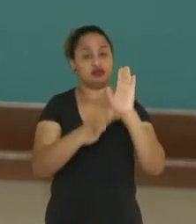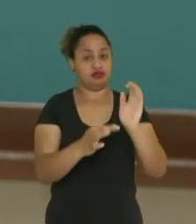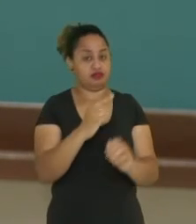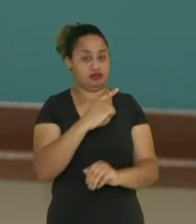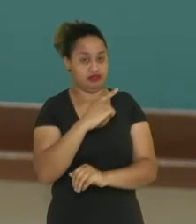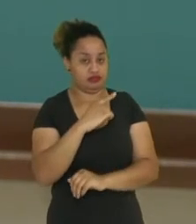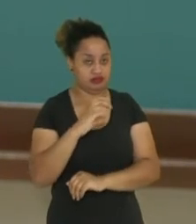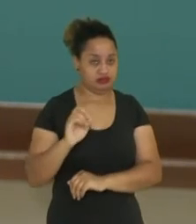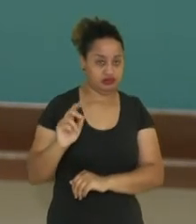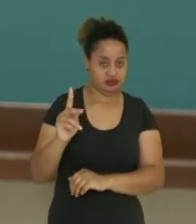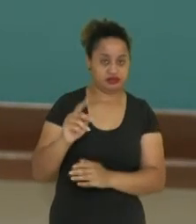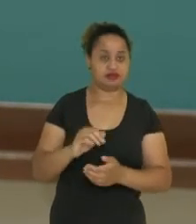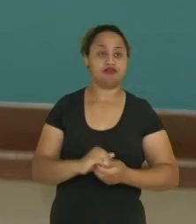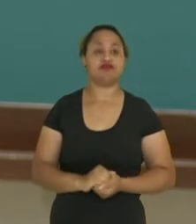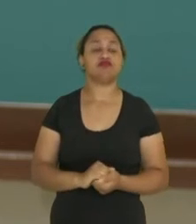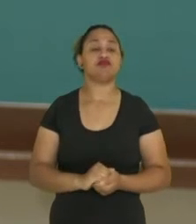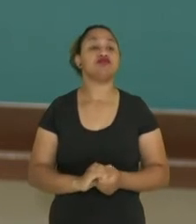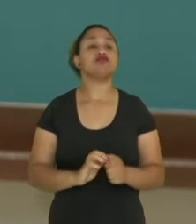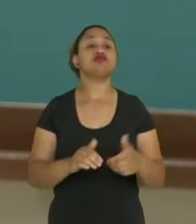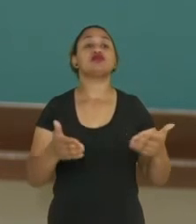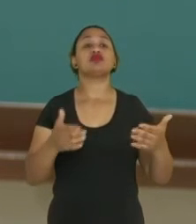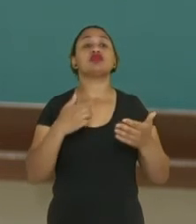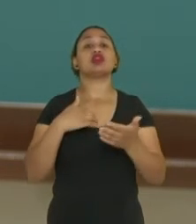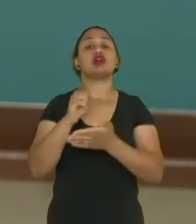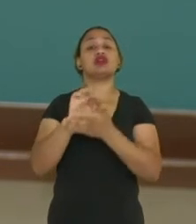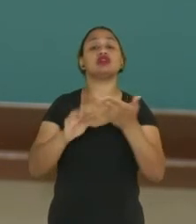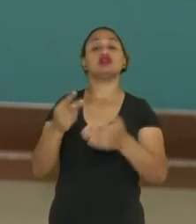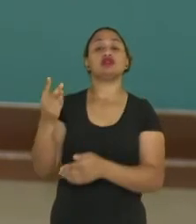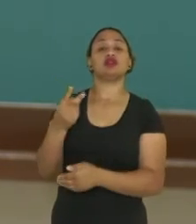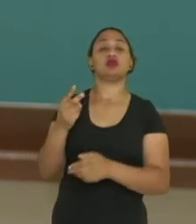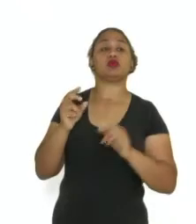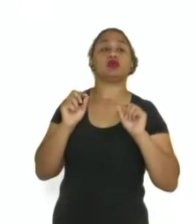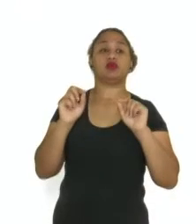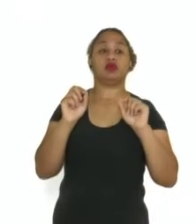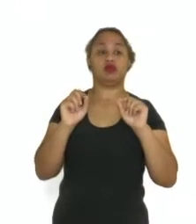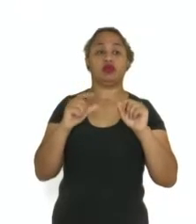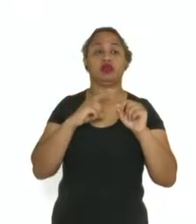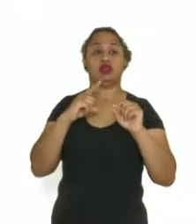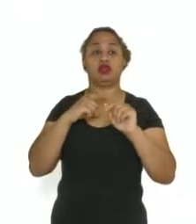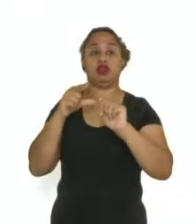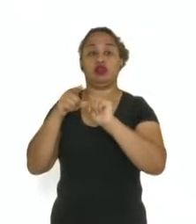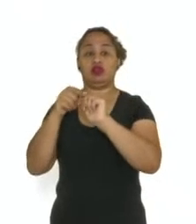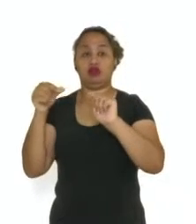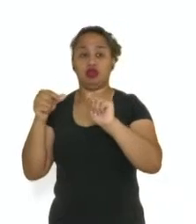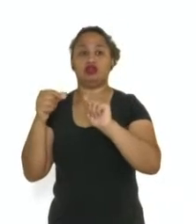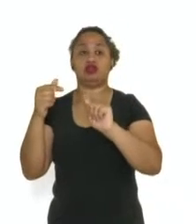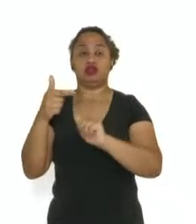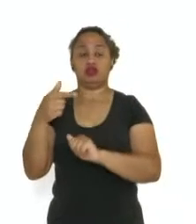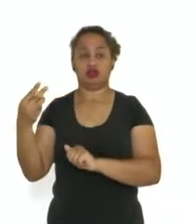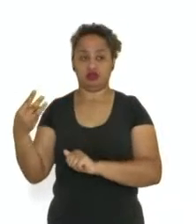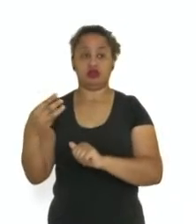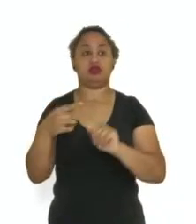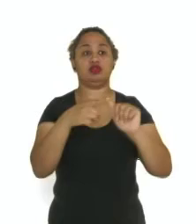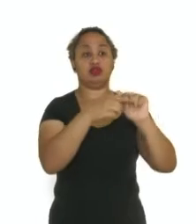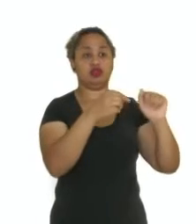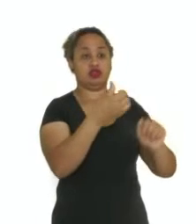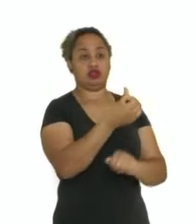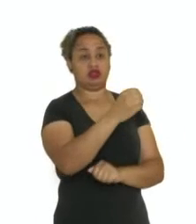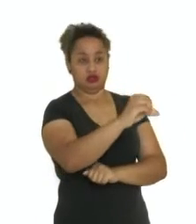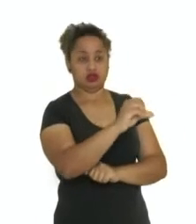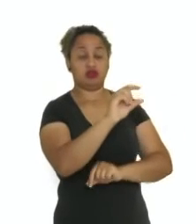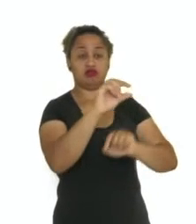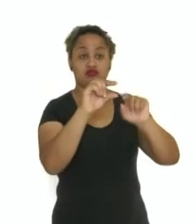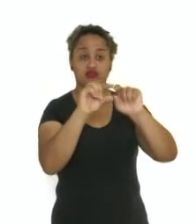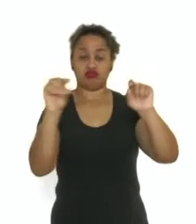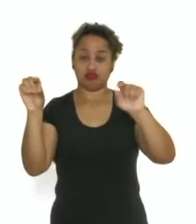trabalhando. Agora, a atividade de número 2. Nós temos aqui a menção aos artigos que lemos,